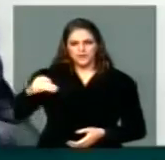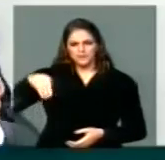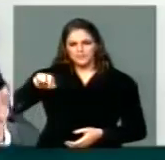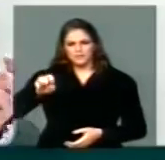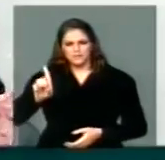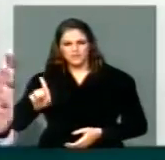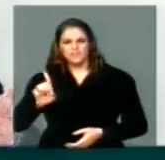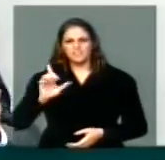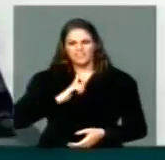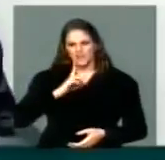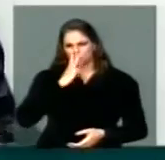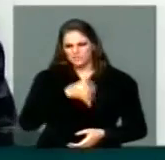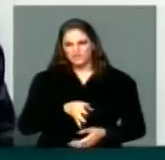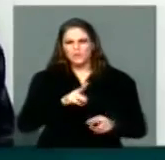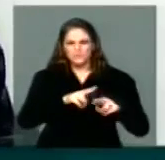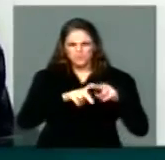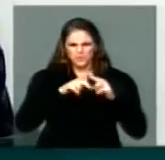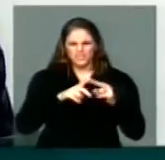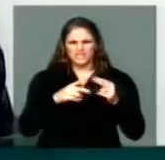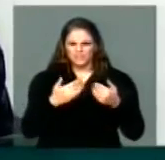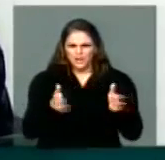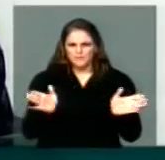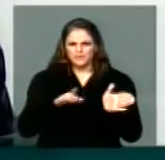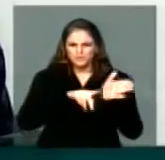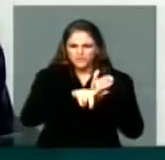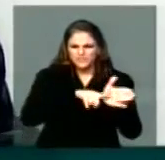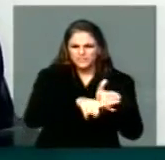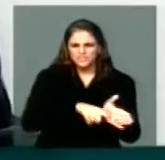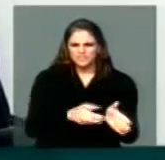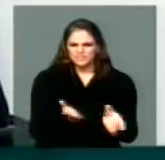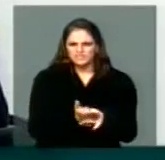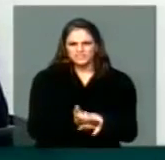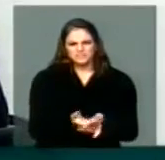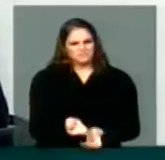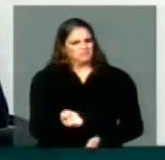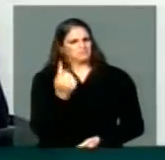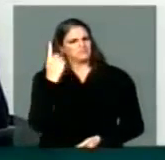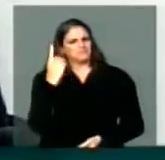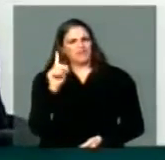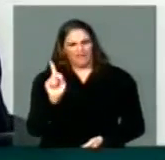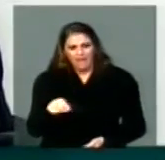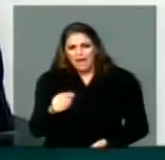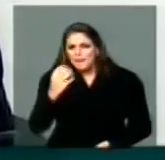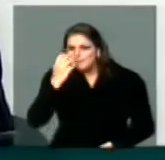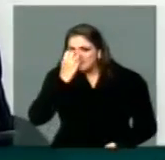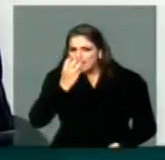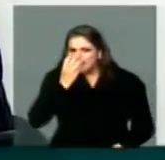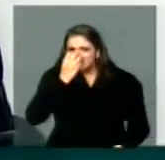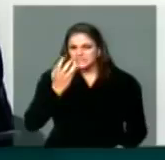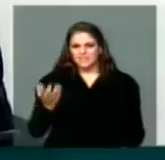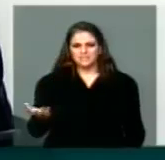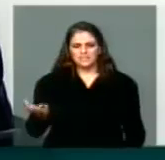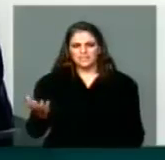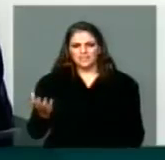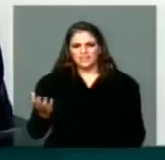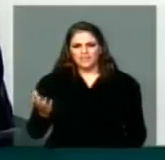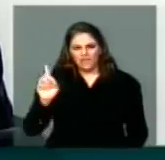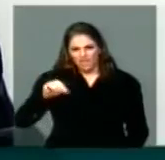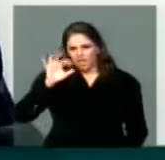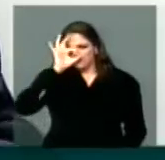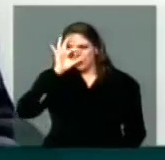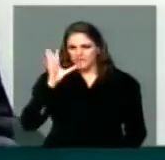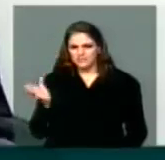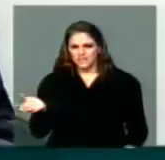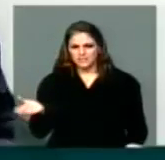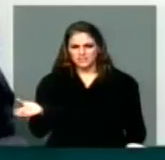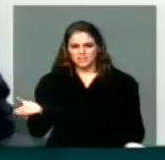isso aí é a justificativa para a abertura de investigação. Isso é uma piada. Isso realmente é uma piada.